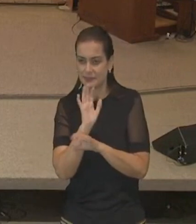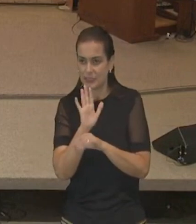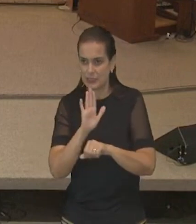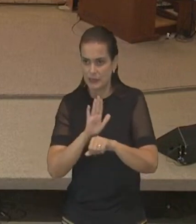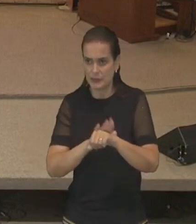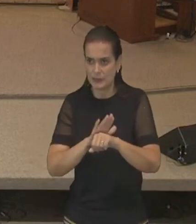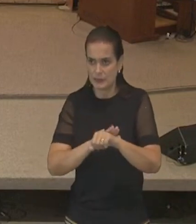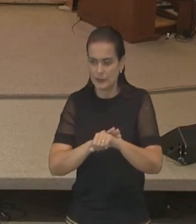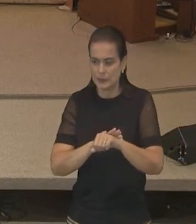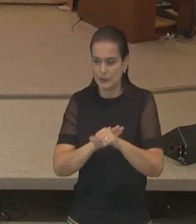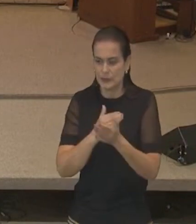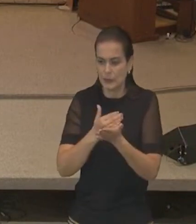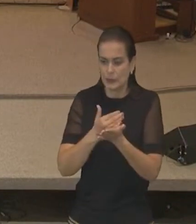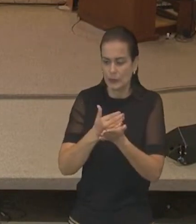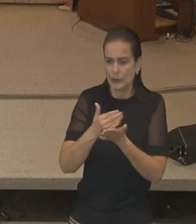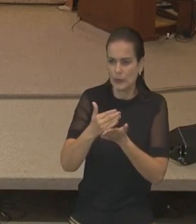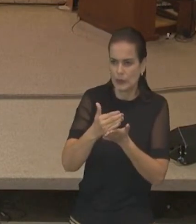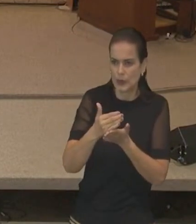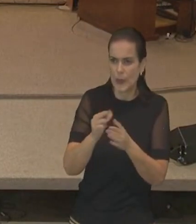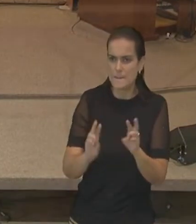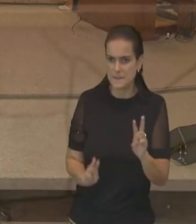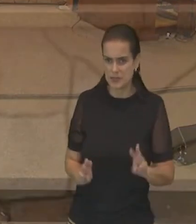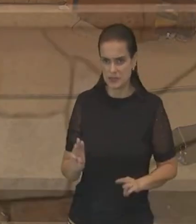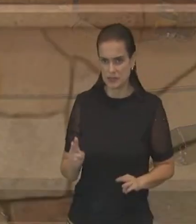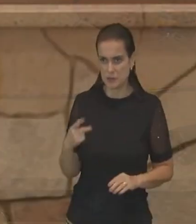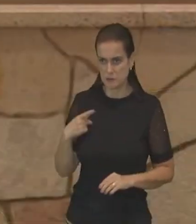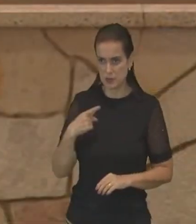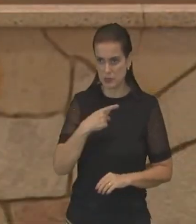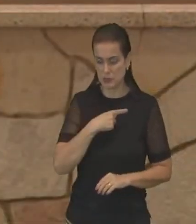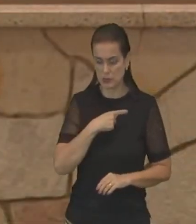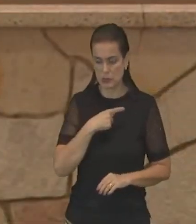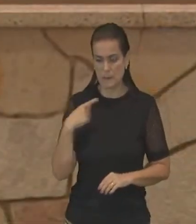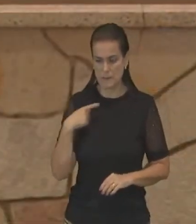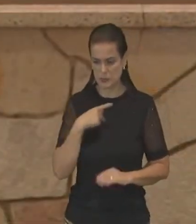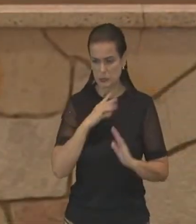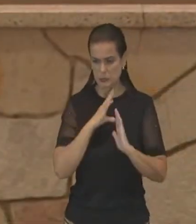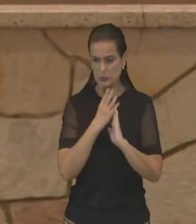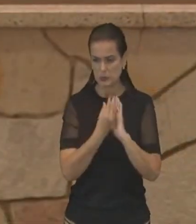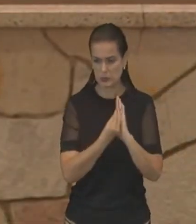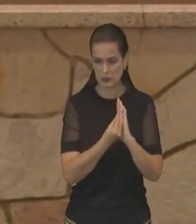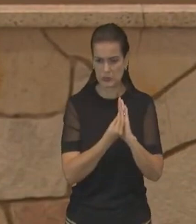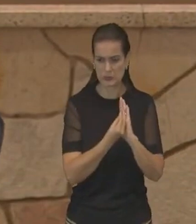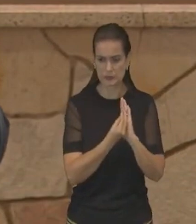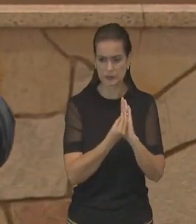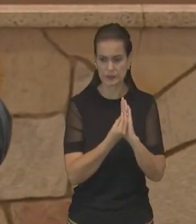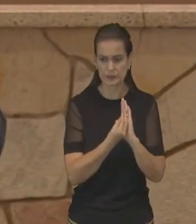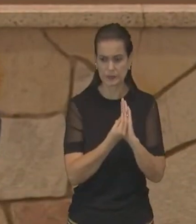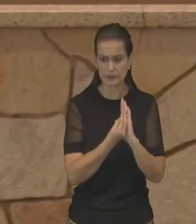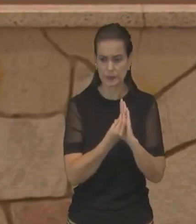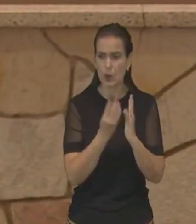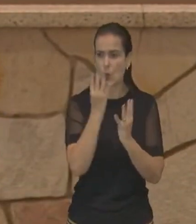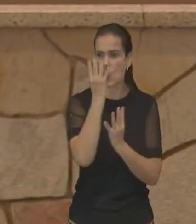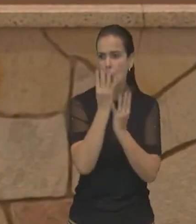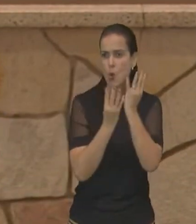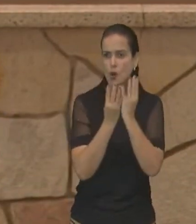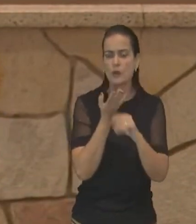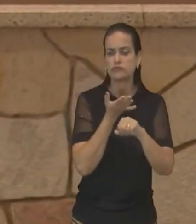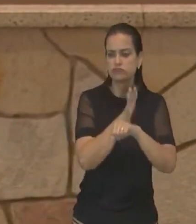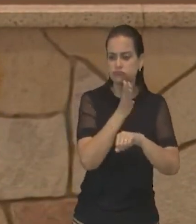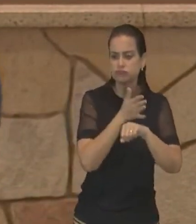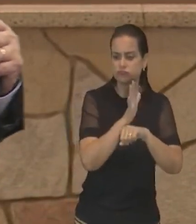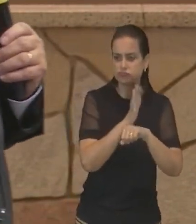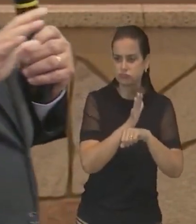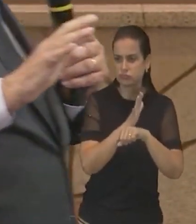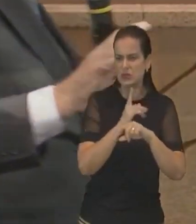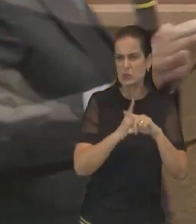Quando, ainda no início do meu ministério pastoral, eu era pastor numa igreja, e o coral estava ensaiando, porque naquele